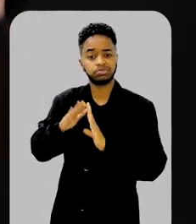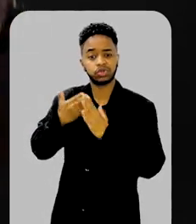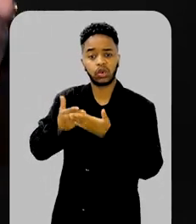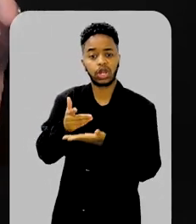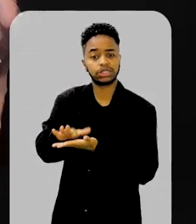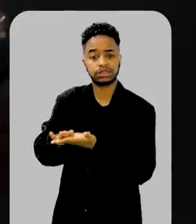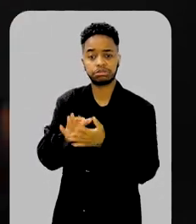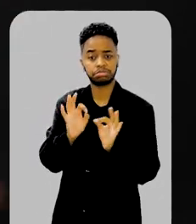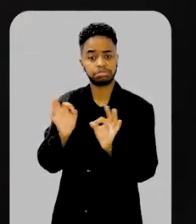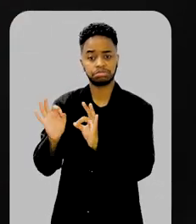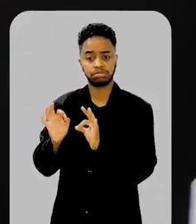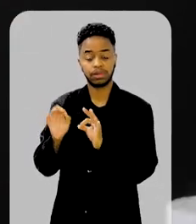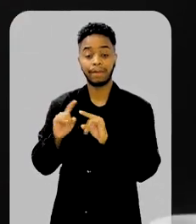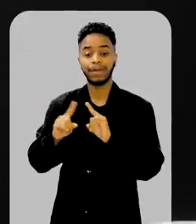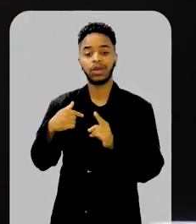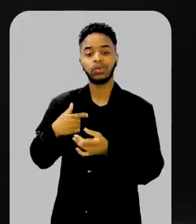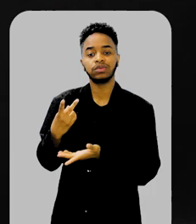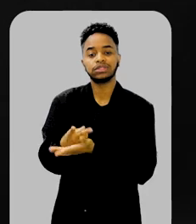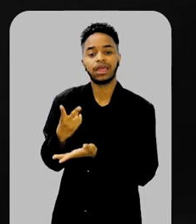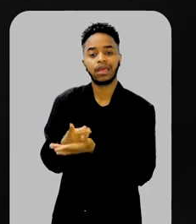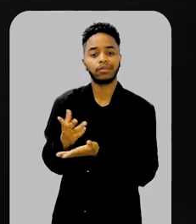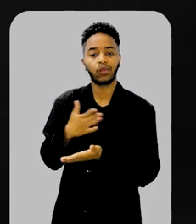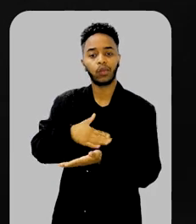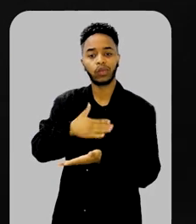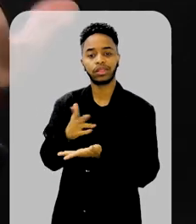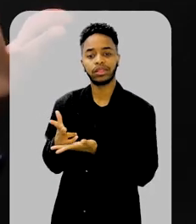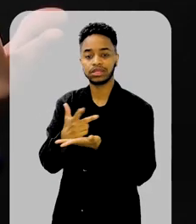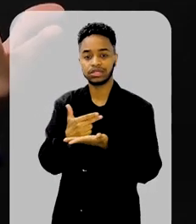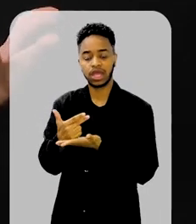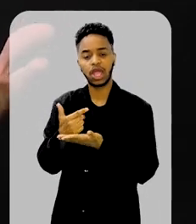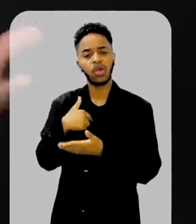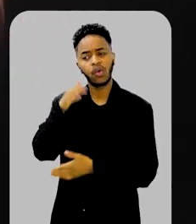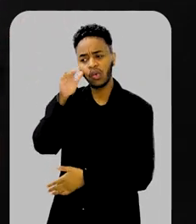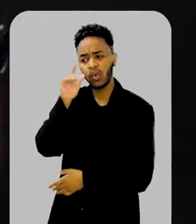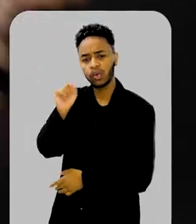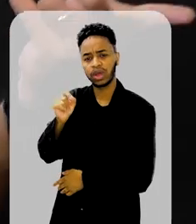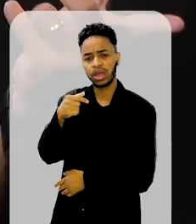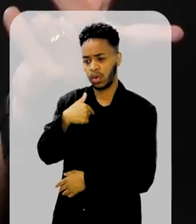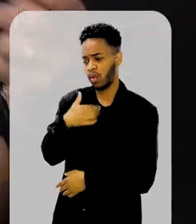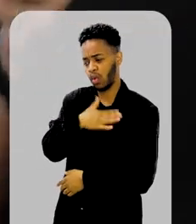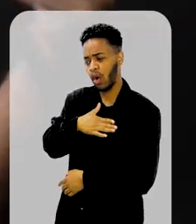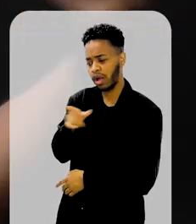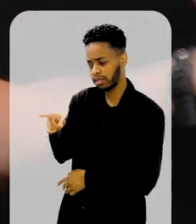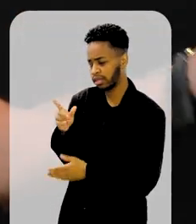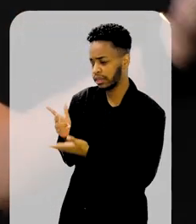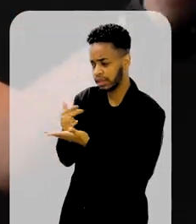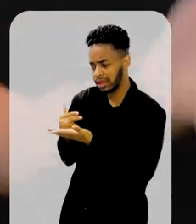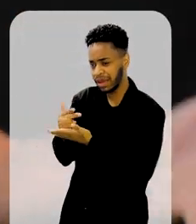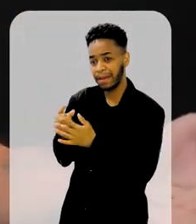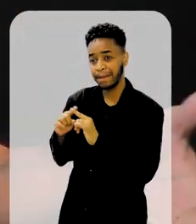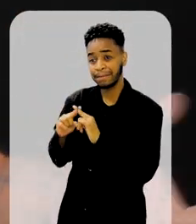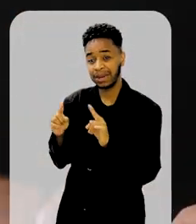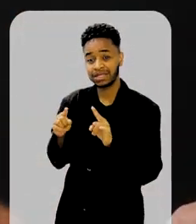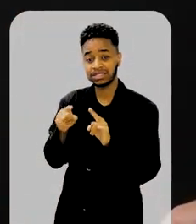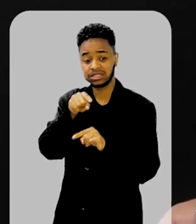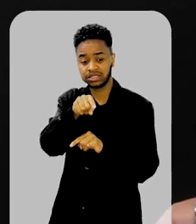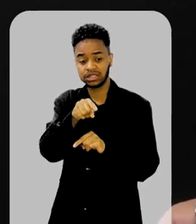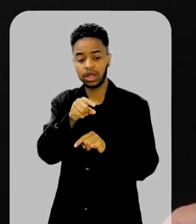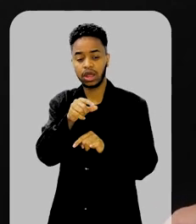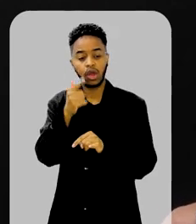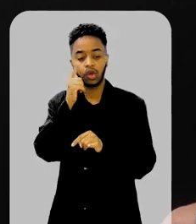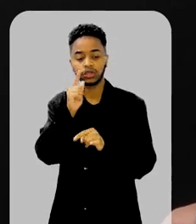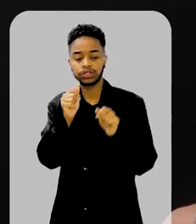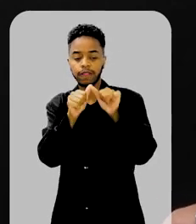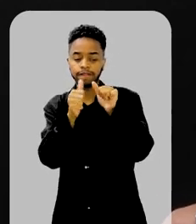tinha min escola e eu sempre desenhei Então qual era a minha curiosidade poxa eu desenho isso isso aqui tá num plano que é o plano do Papel mas aqui tá